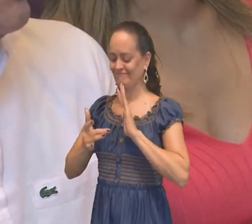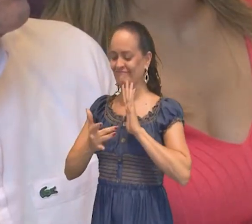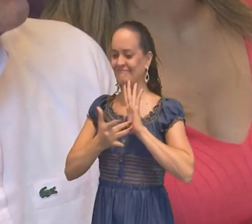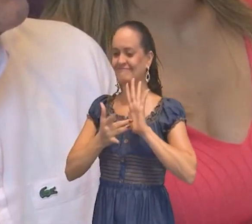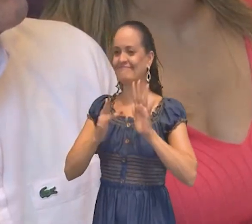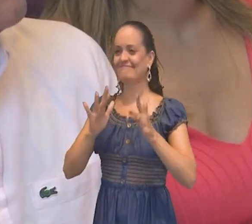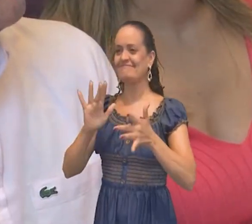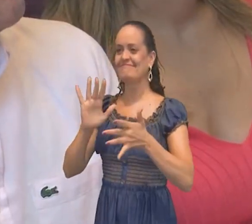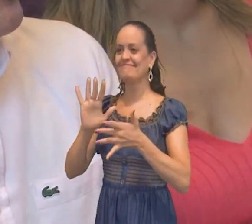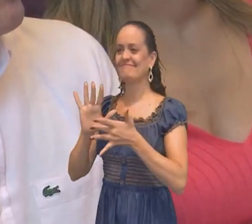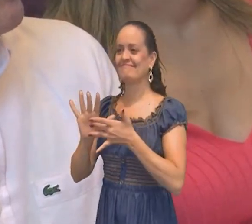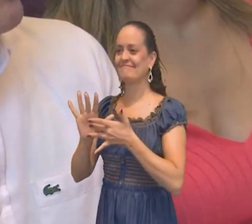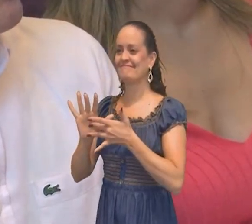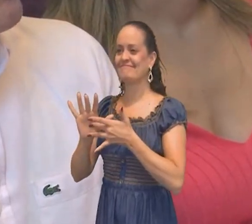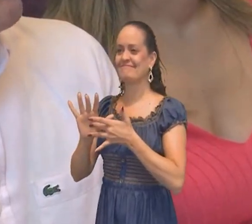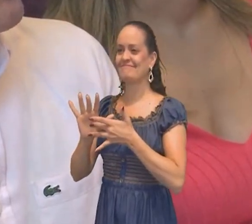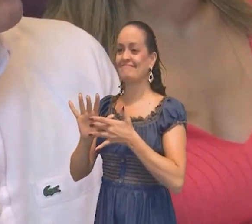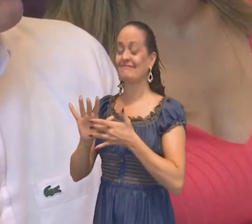converti.